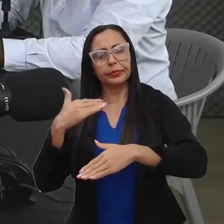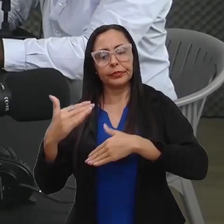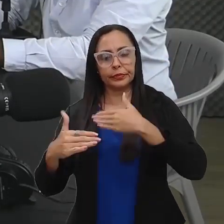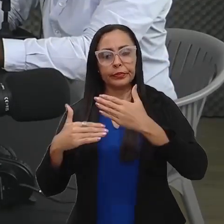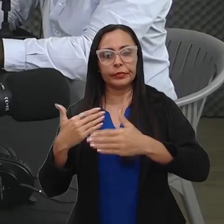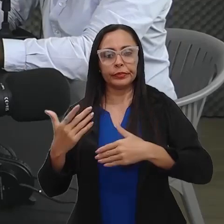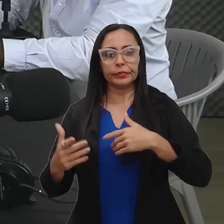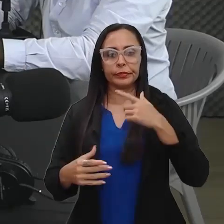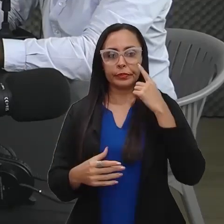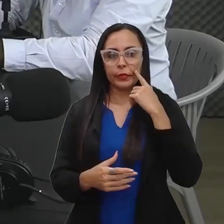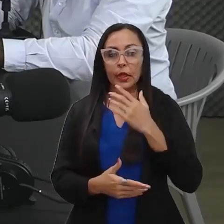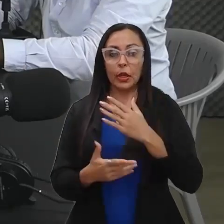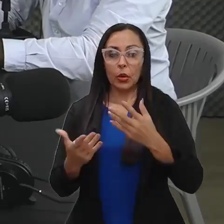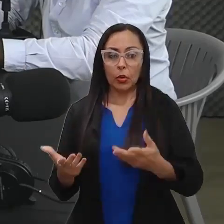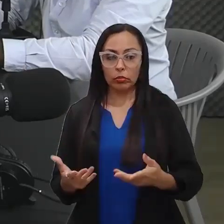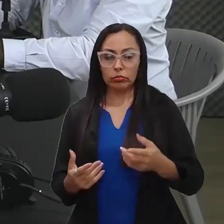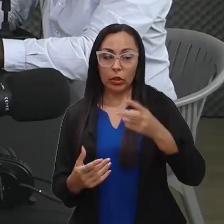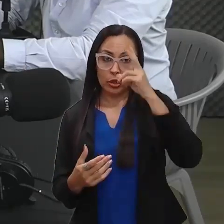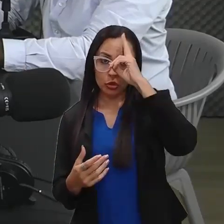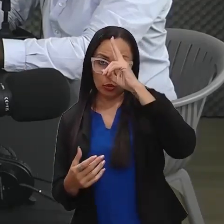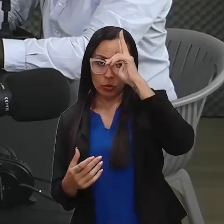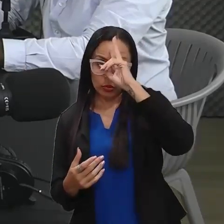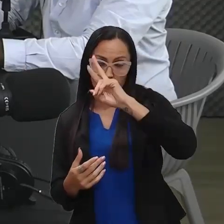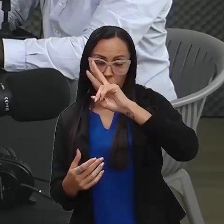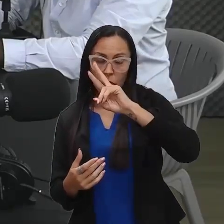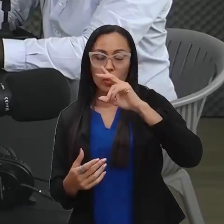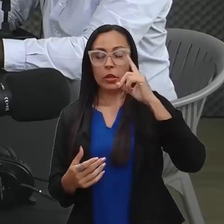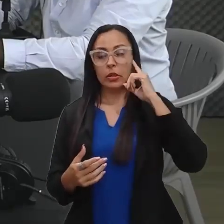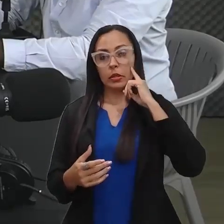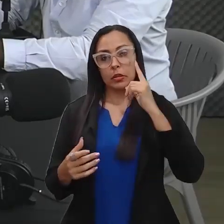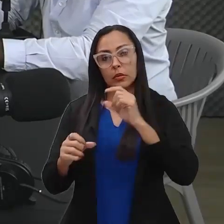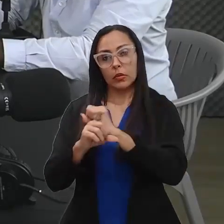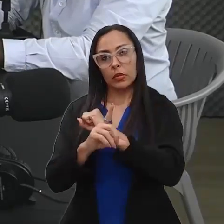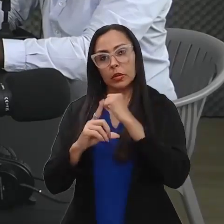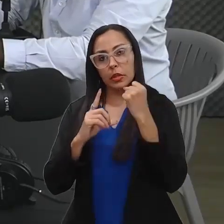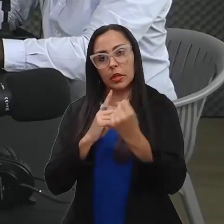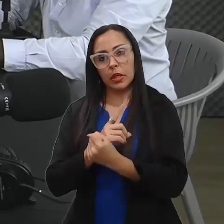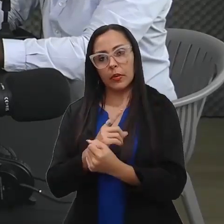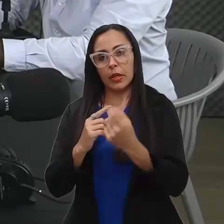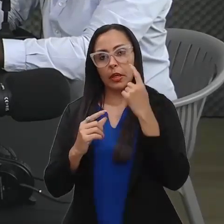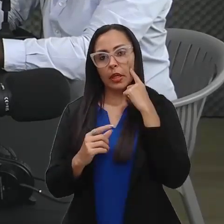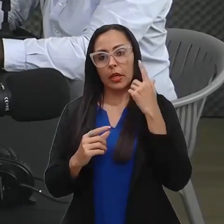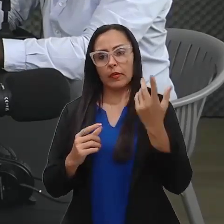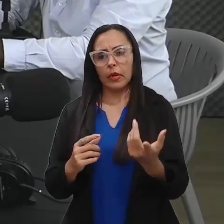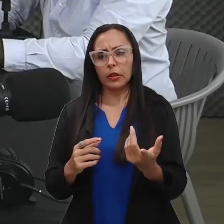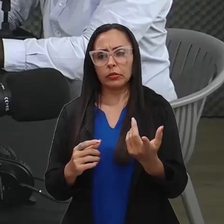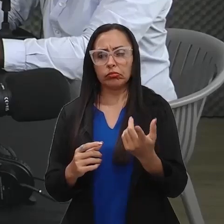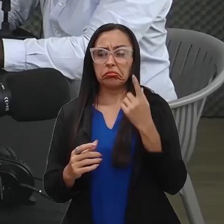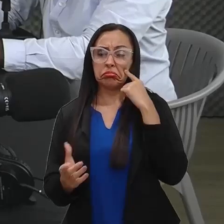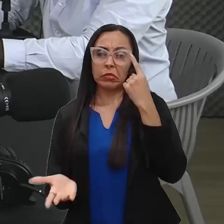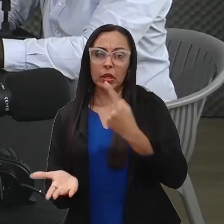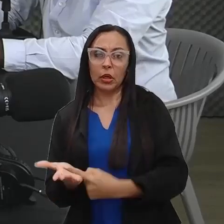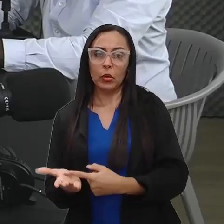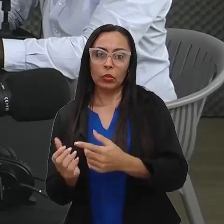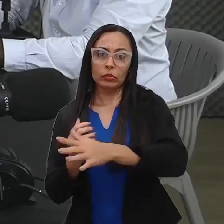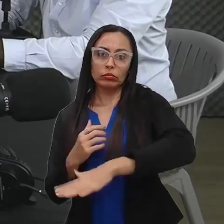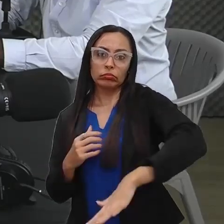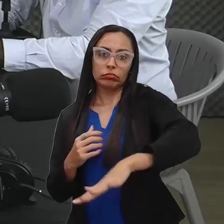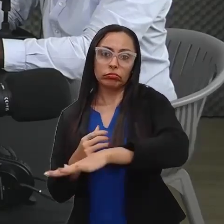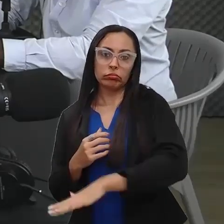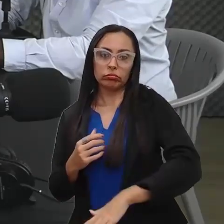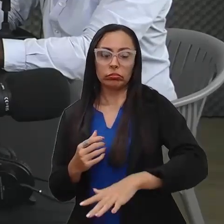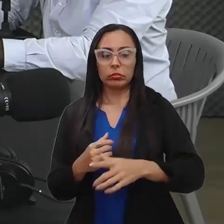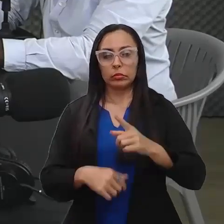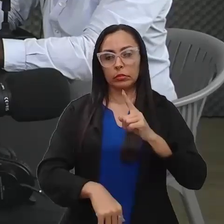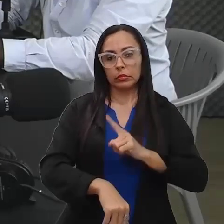fenômeno histórico e social, e ela vai se reinventando de acordo com o tempo e com o espaço, né? Ela também